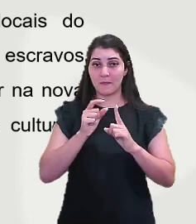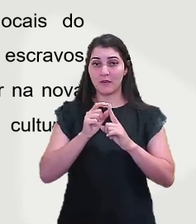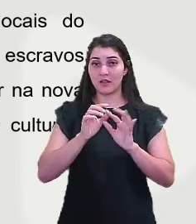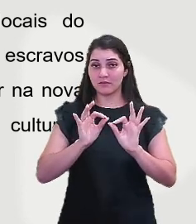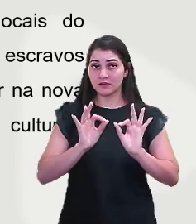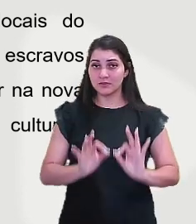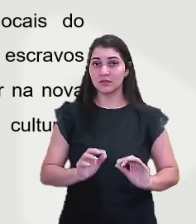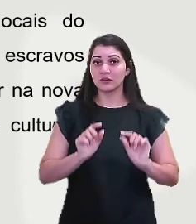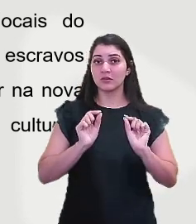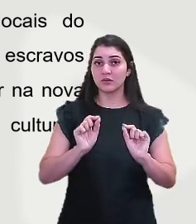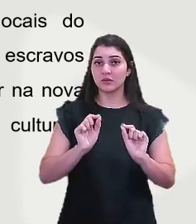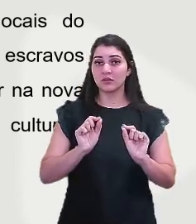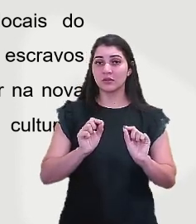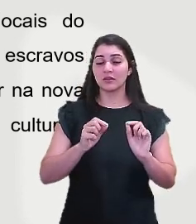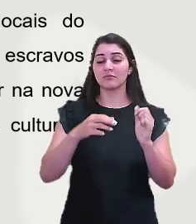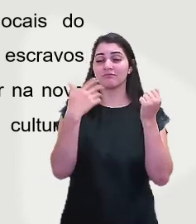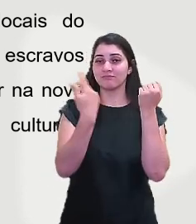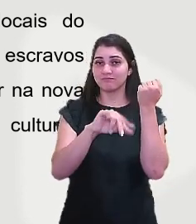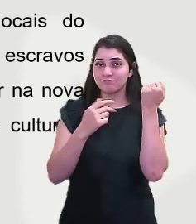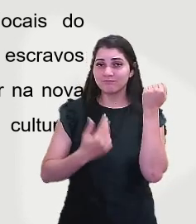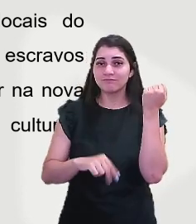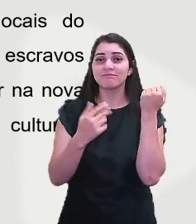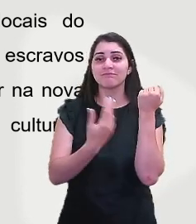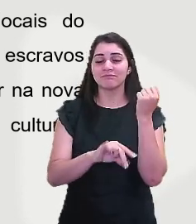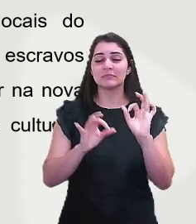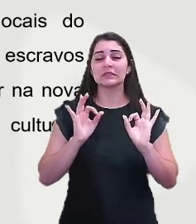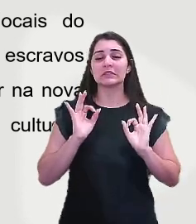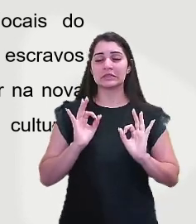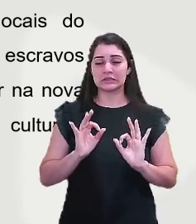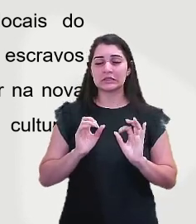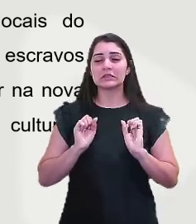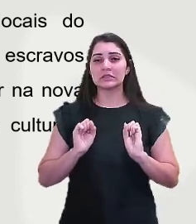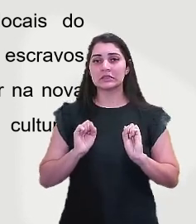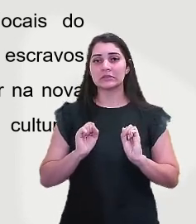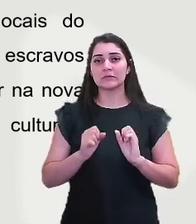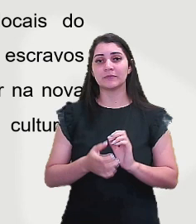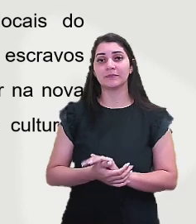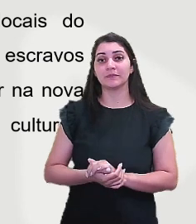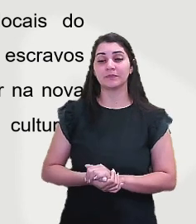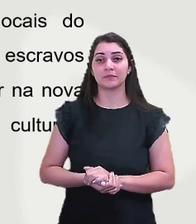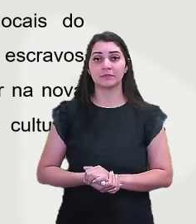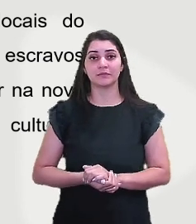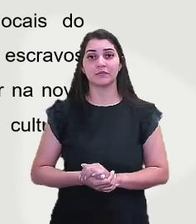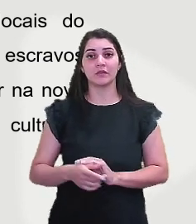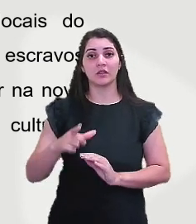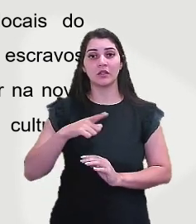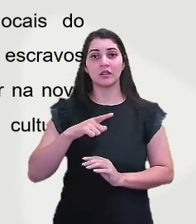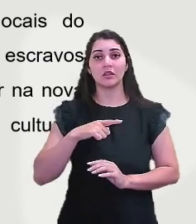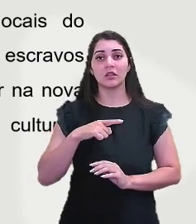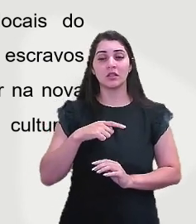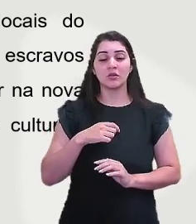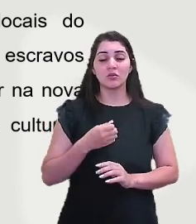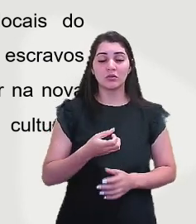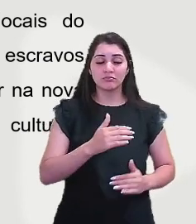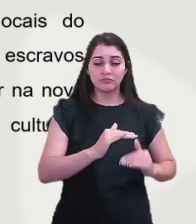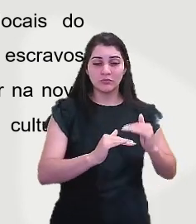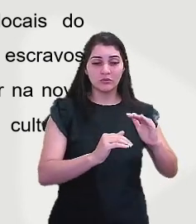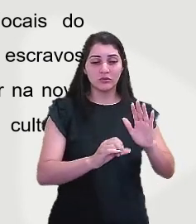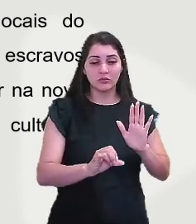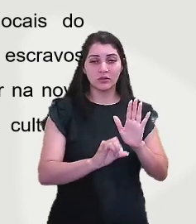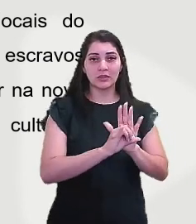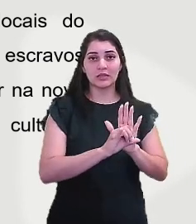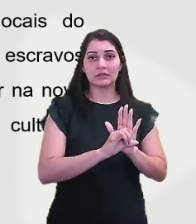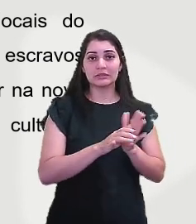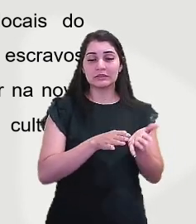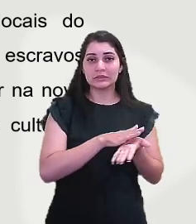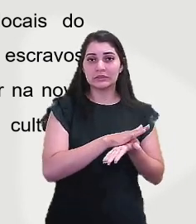corretamente, eles eram torturados, sim, torturados. Eles tinham que construir uma identidade zero do nada. Não